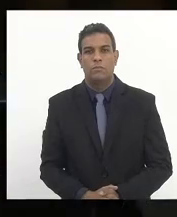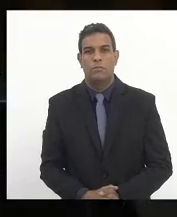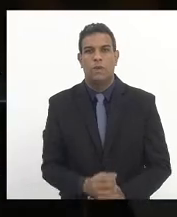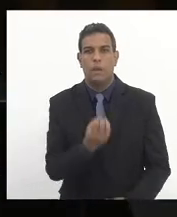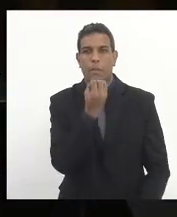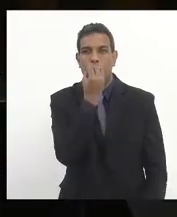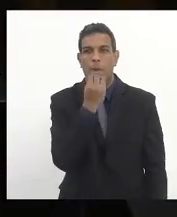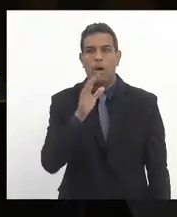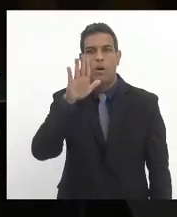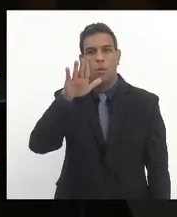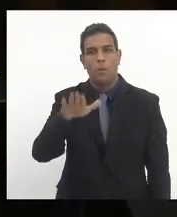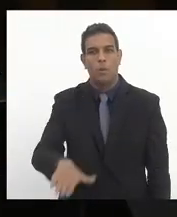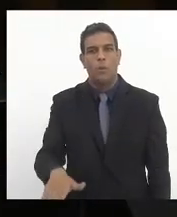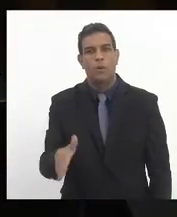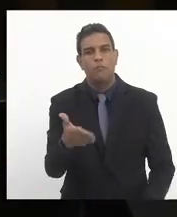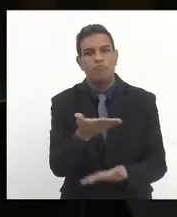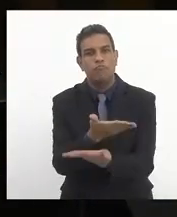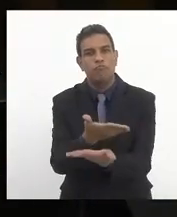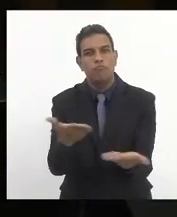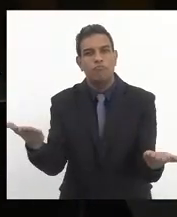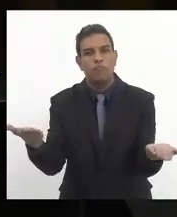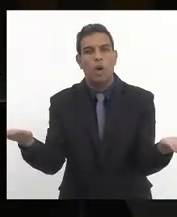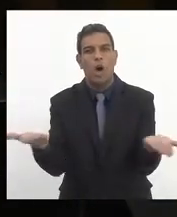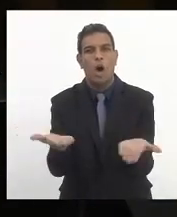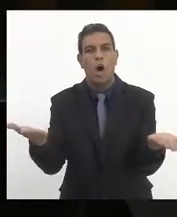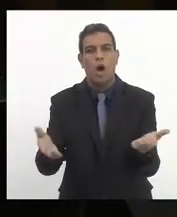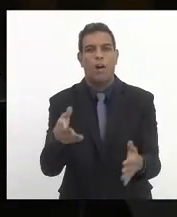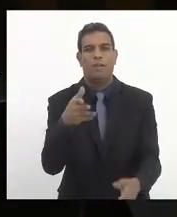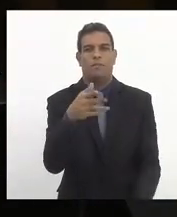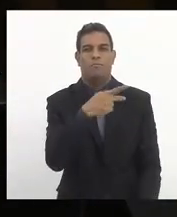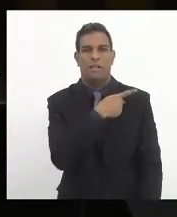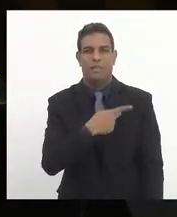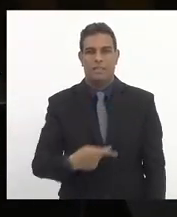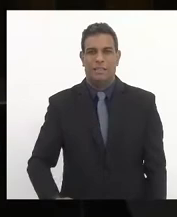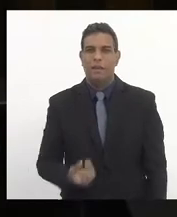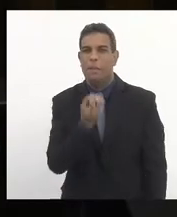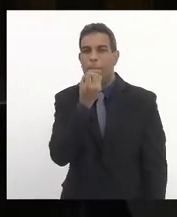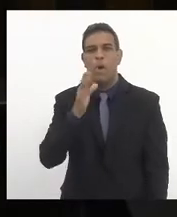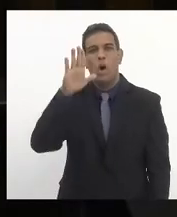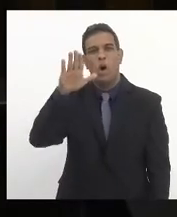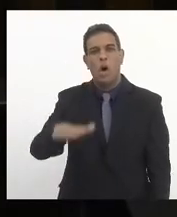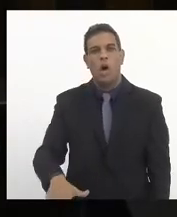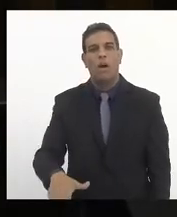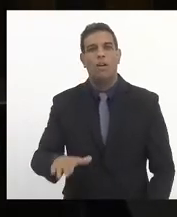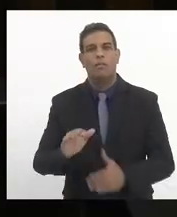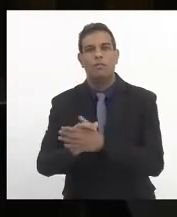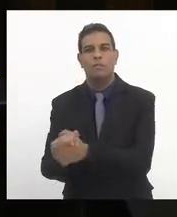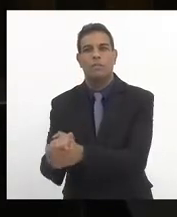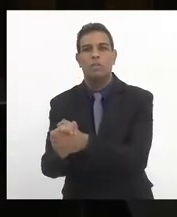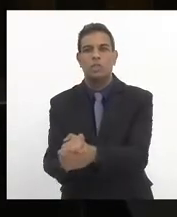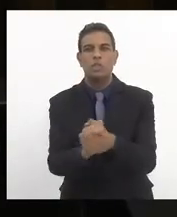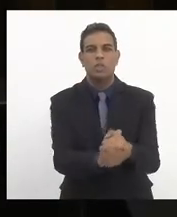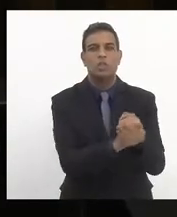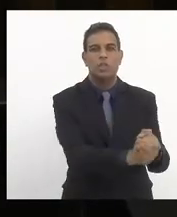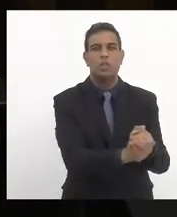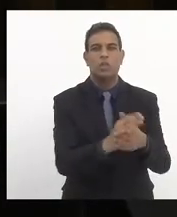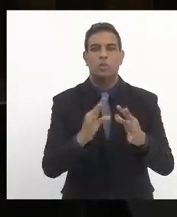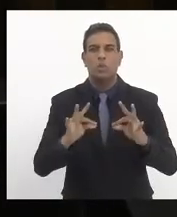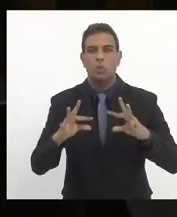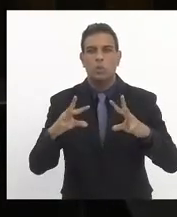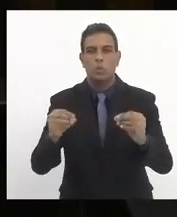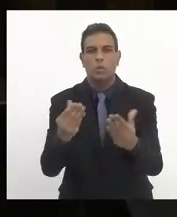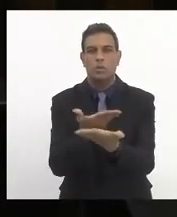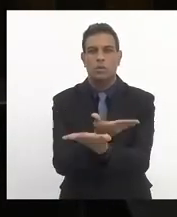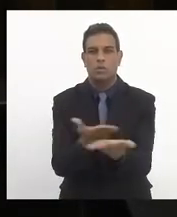Boa tarde, deputada Célia Jordão, que está presidindo essa sessão. Boa tarde, deputados, deputadas, todos que estão